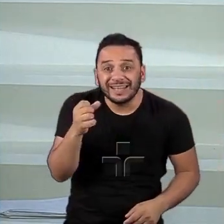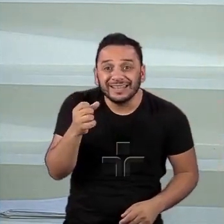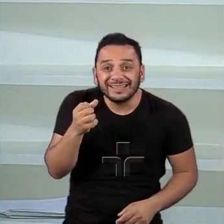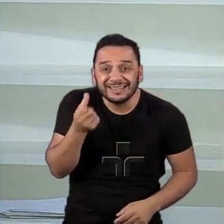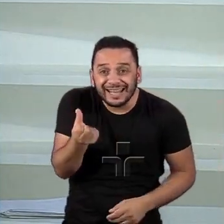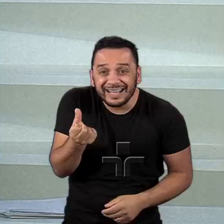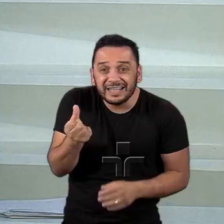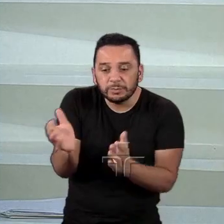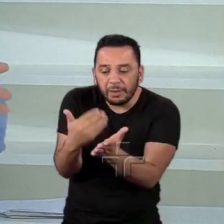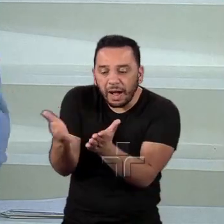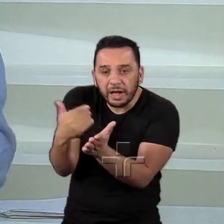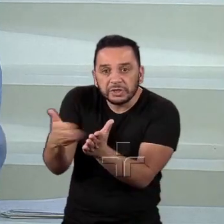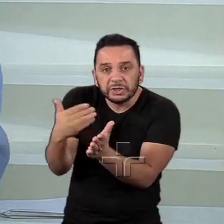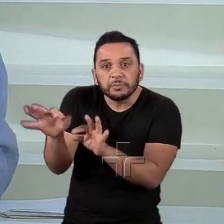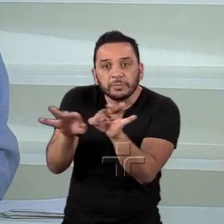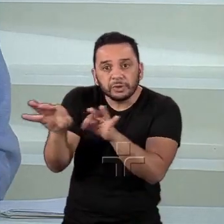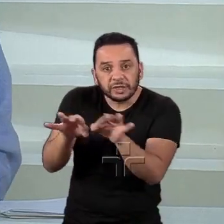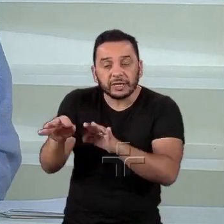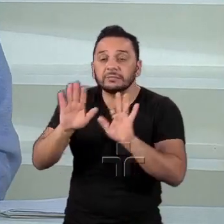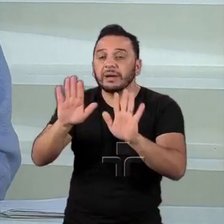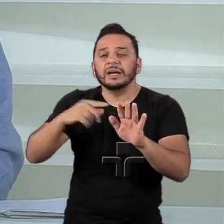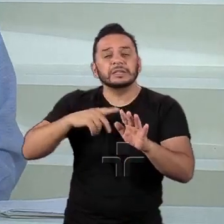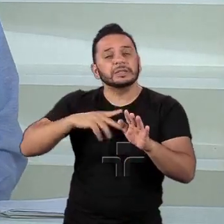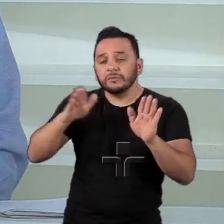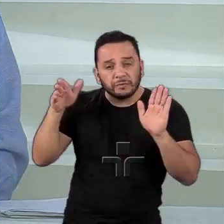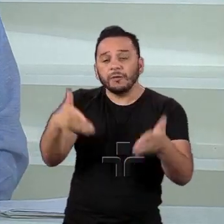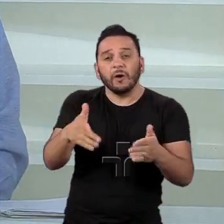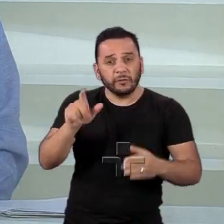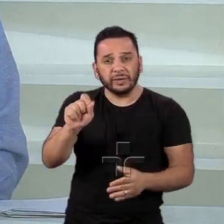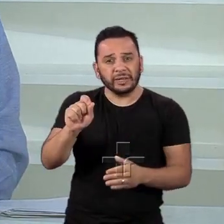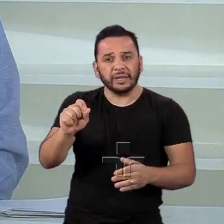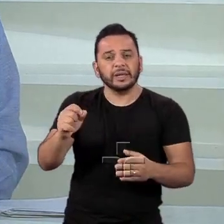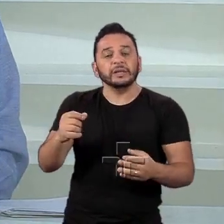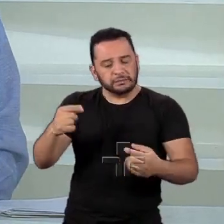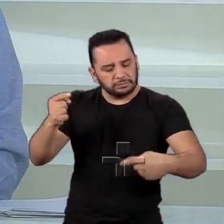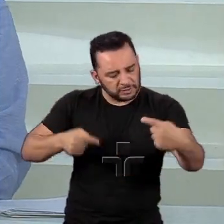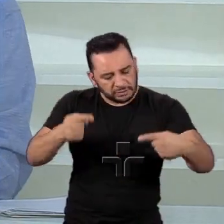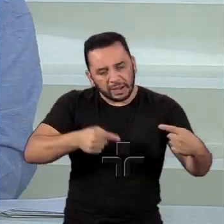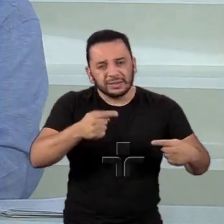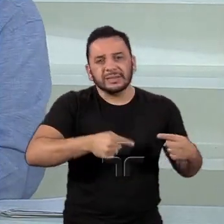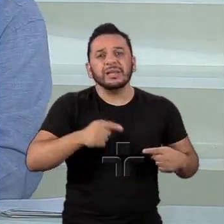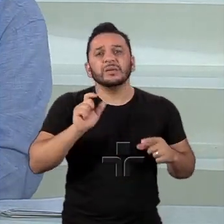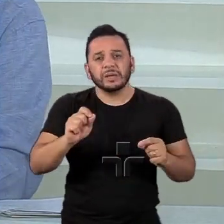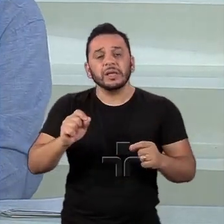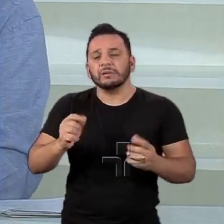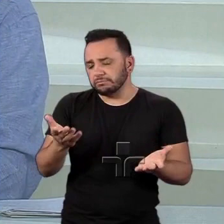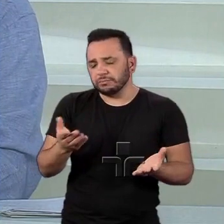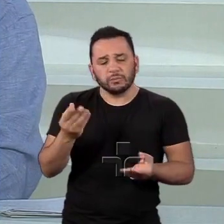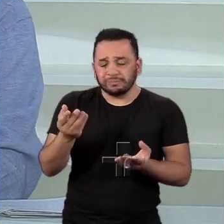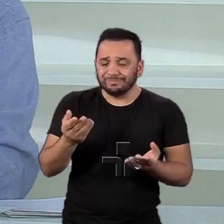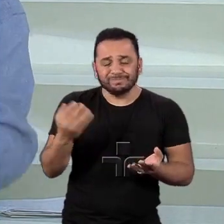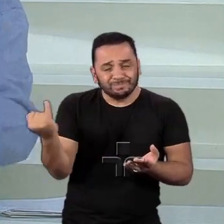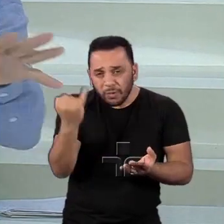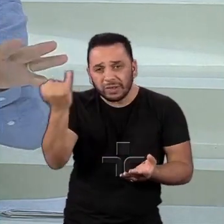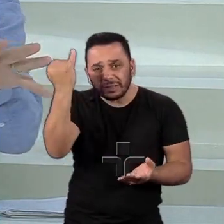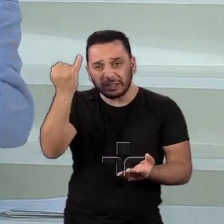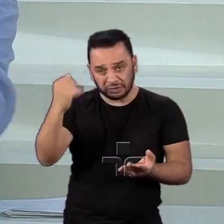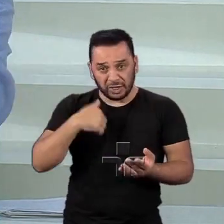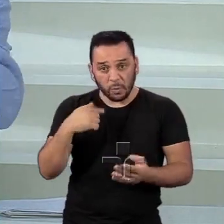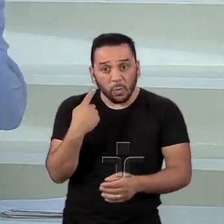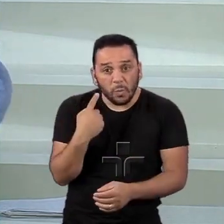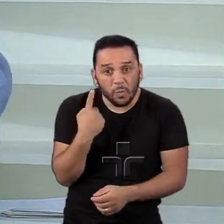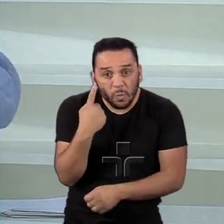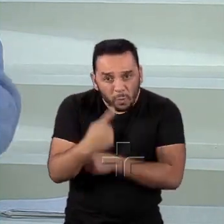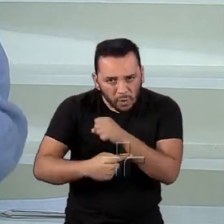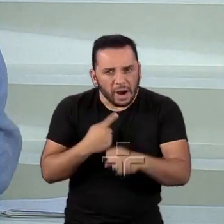questão, nesses próximos 6 dias, é a questão política essencial. Eu acho que a gente devia debater bastante isso. Eu, há um ano, eu tenho um Facebook meu